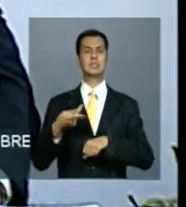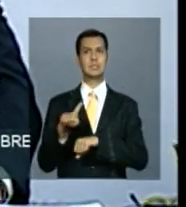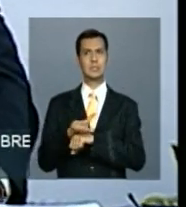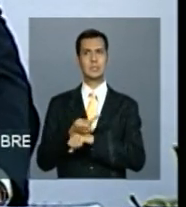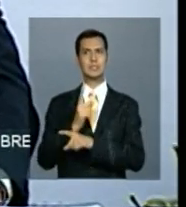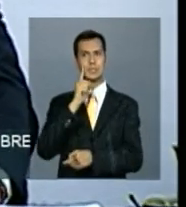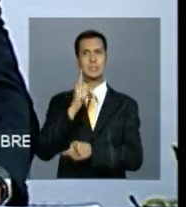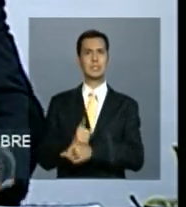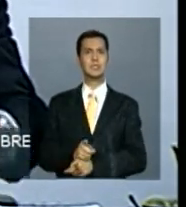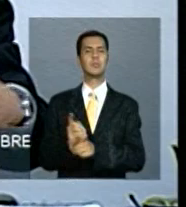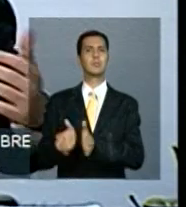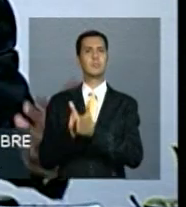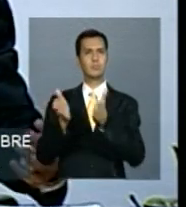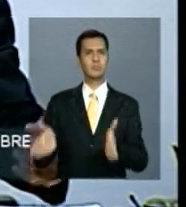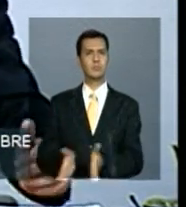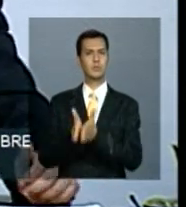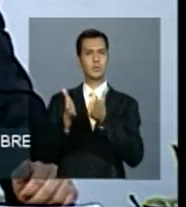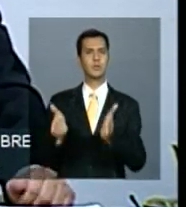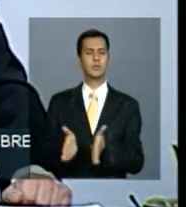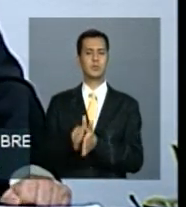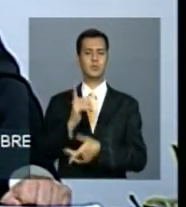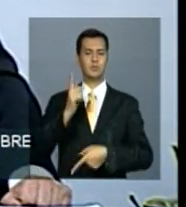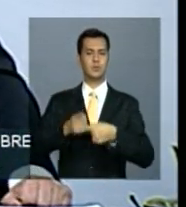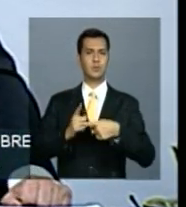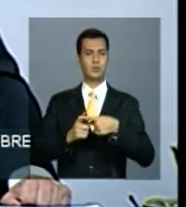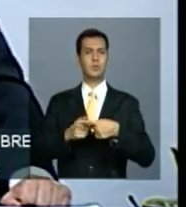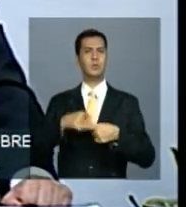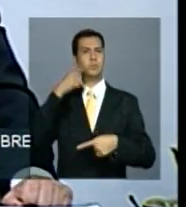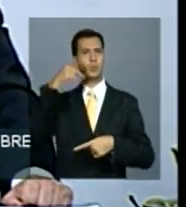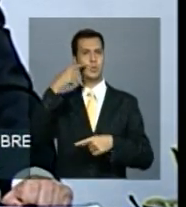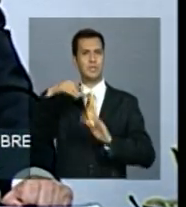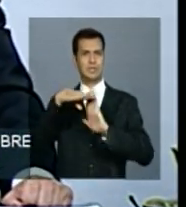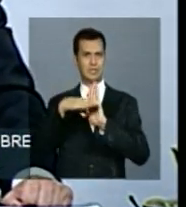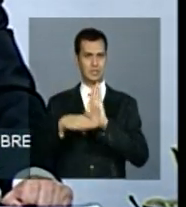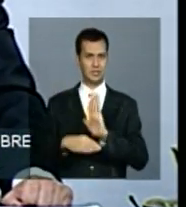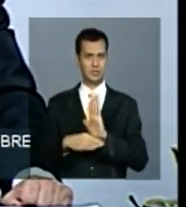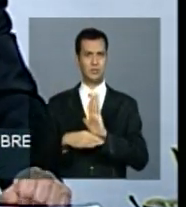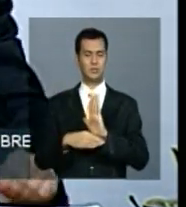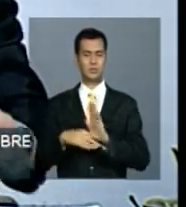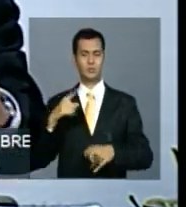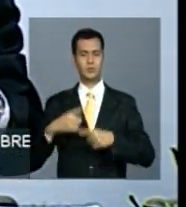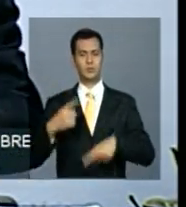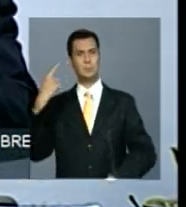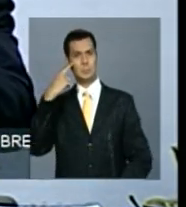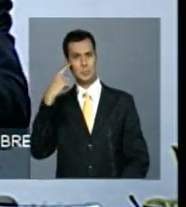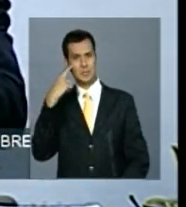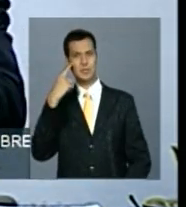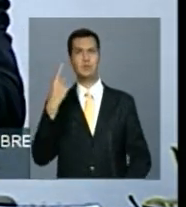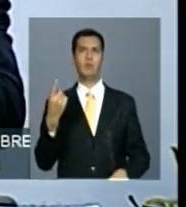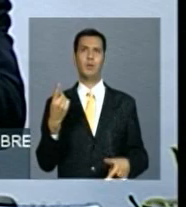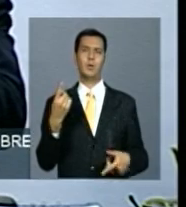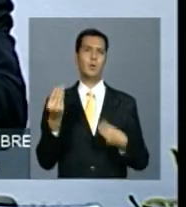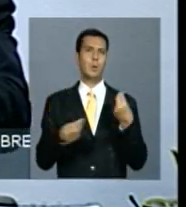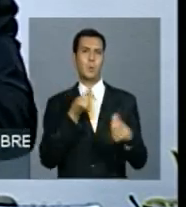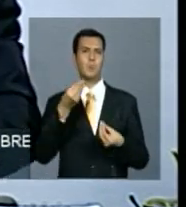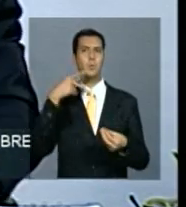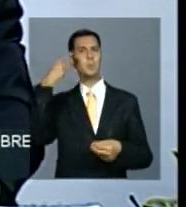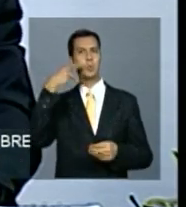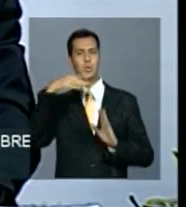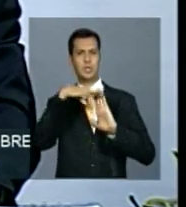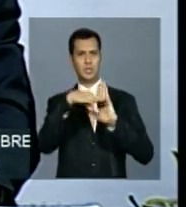desassistida do conjunto das nossas políticas públicas quando Nós pensamos só desenhos universais para essas